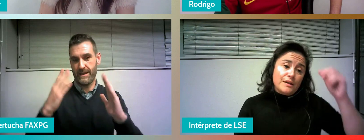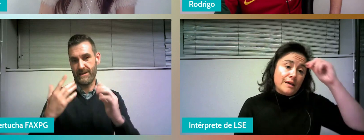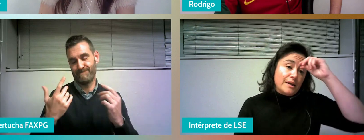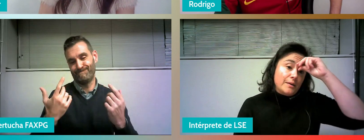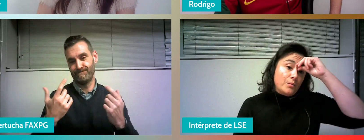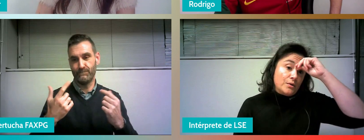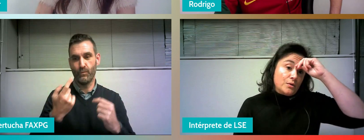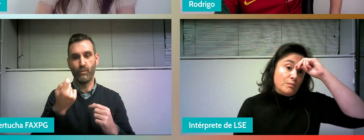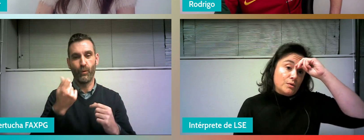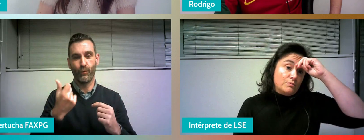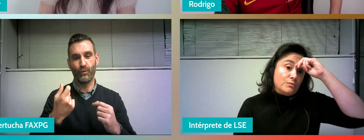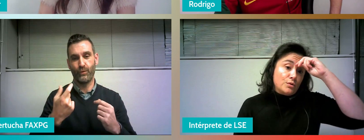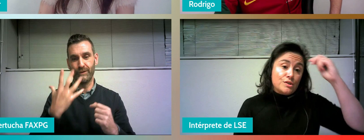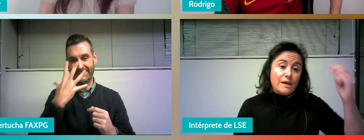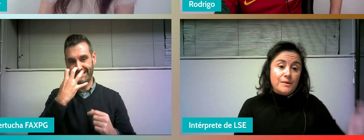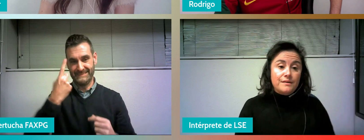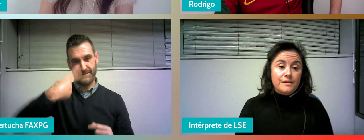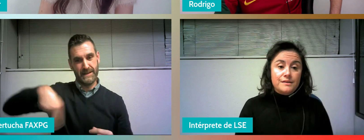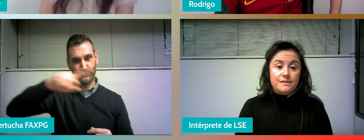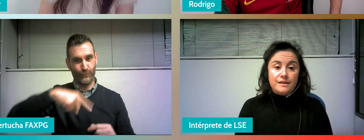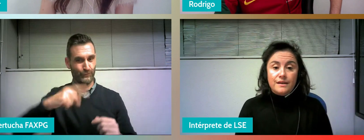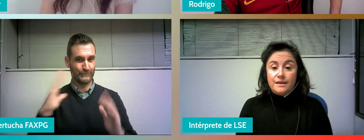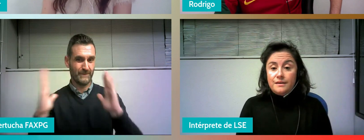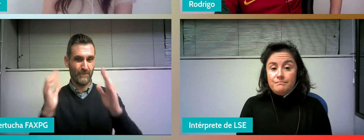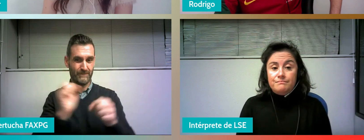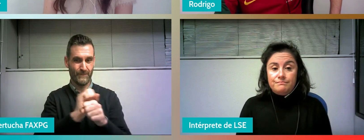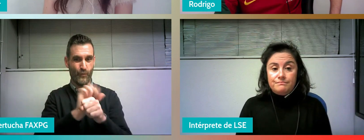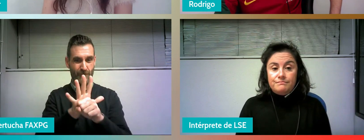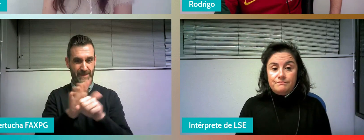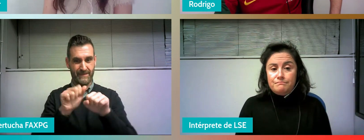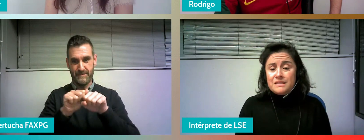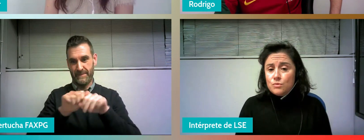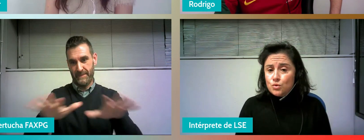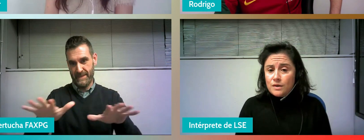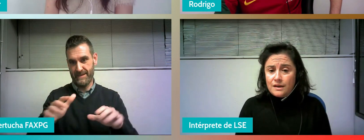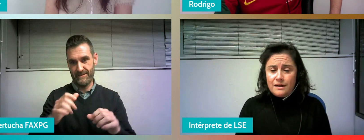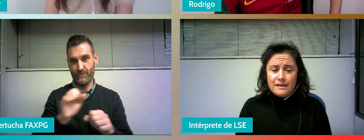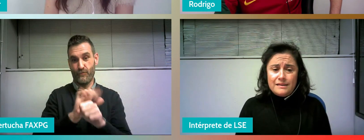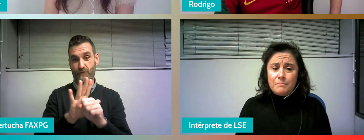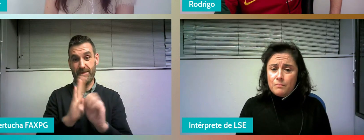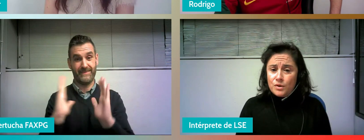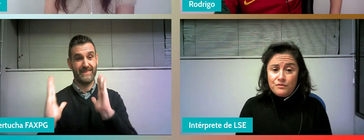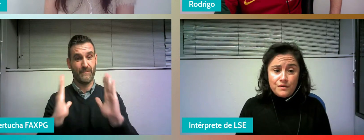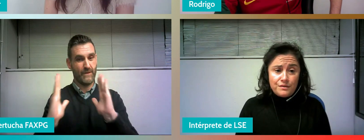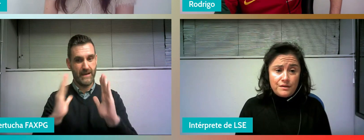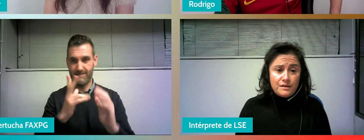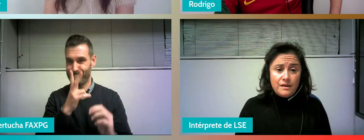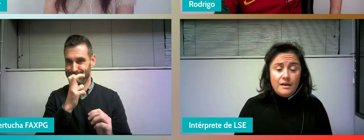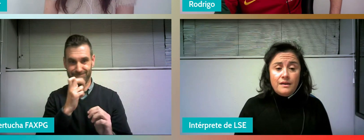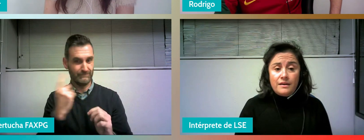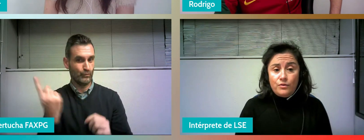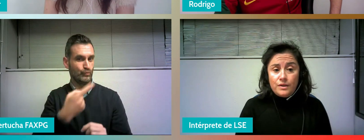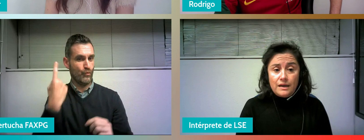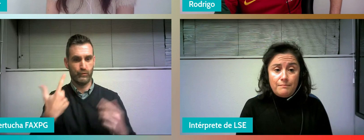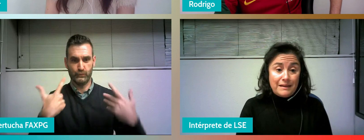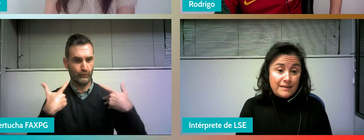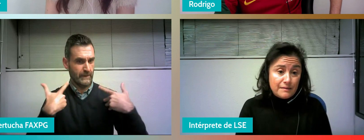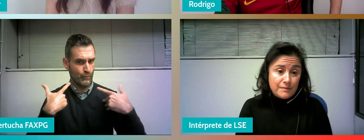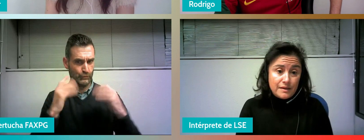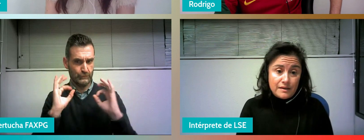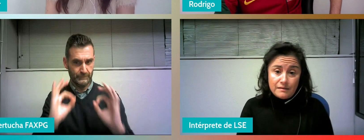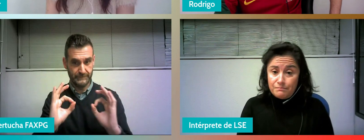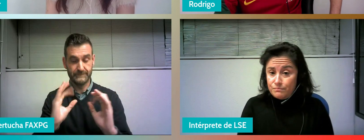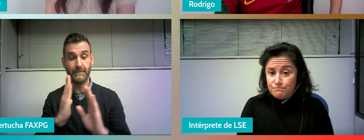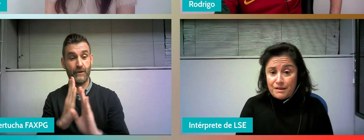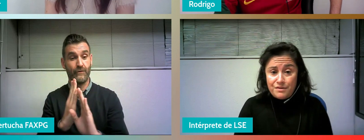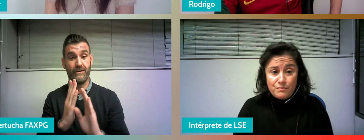certo que, bueno, como todos sabedes, pasamos unha etapa moi difícil, que foi a